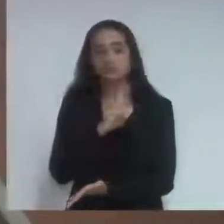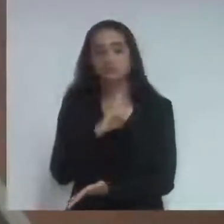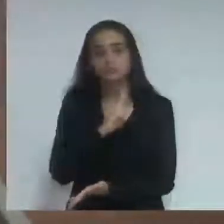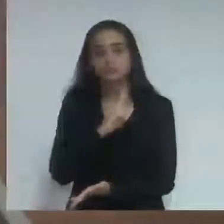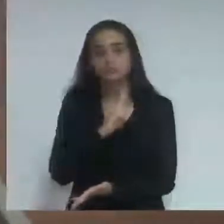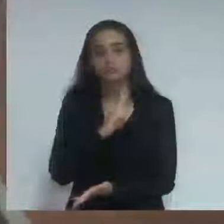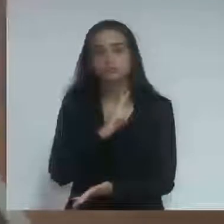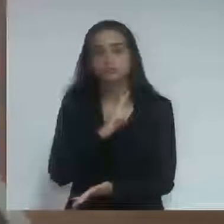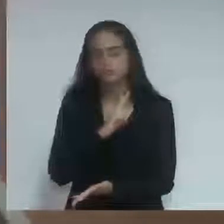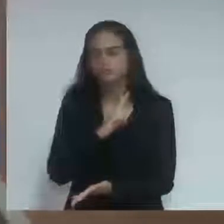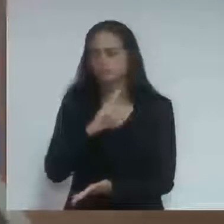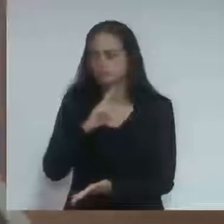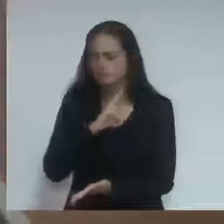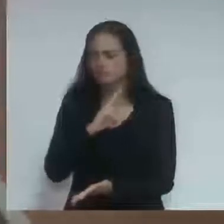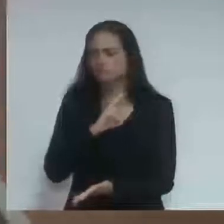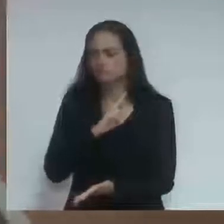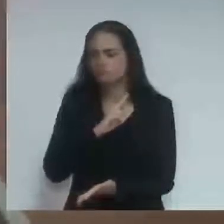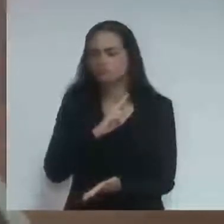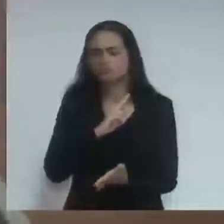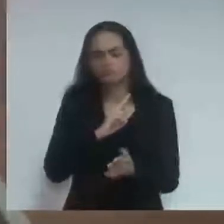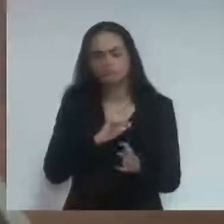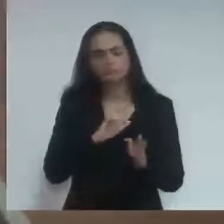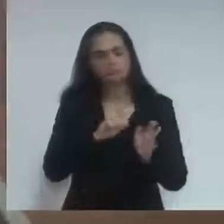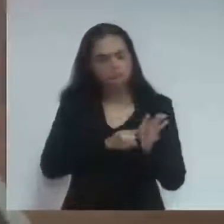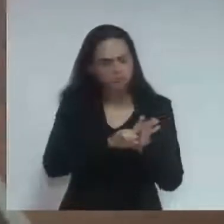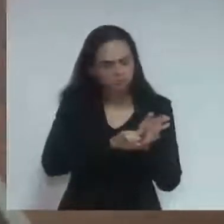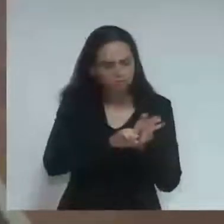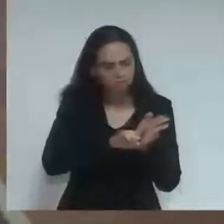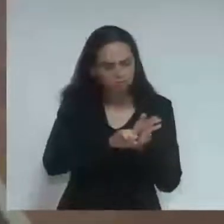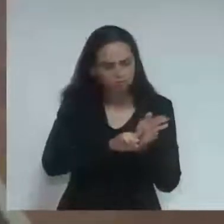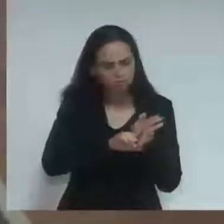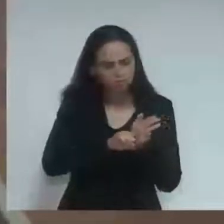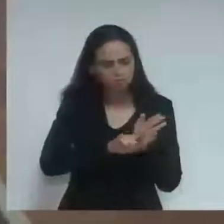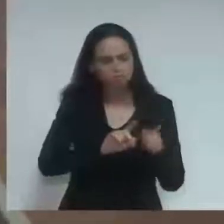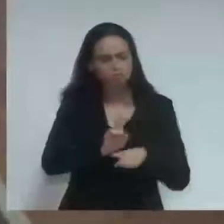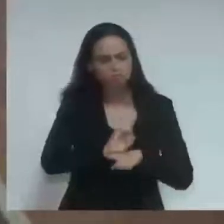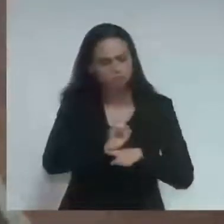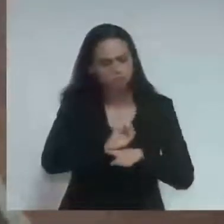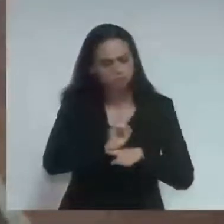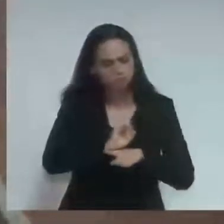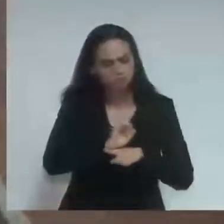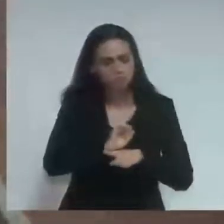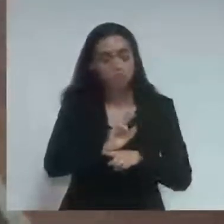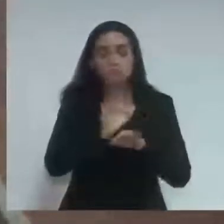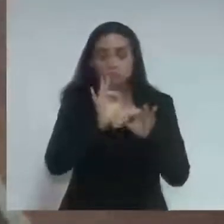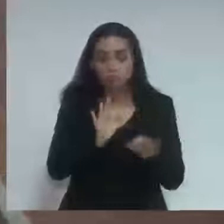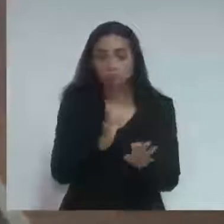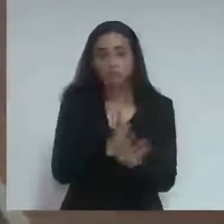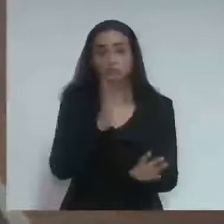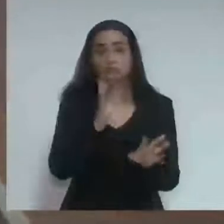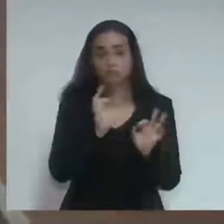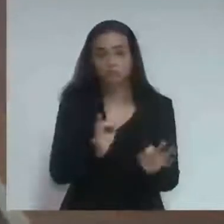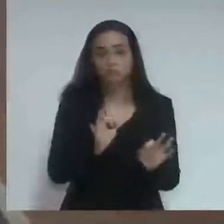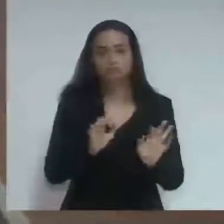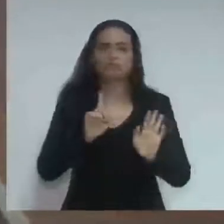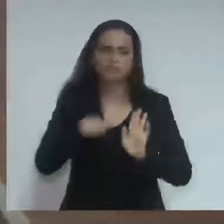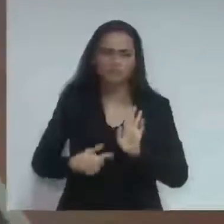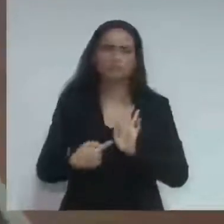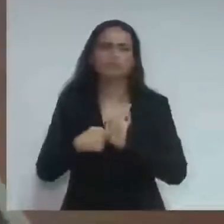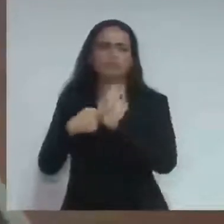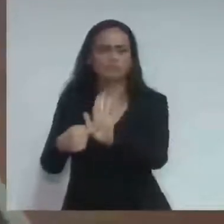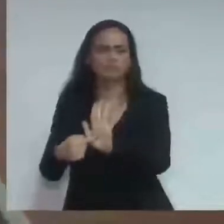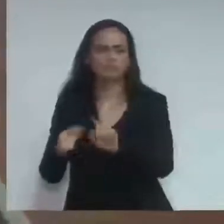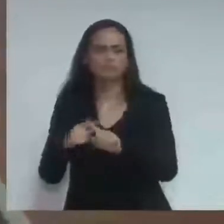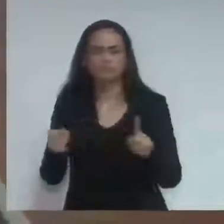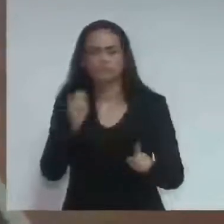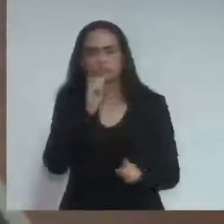se faça individualmente, mas também antes se cheque. Nunca coloque em dúvida a idoneidade de todos, dos